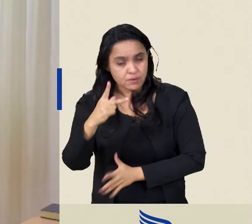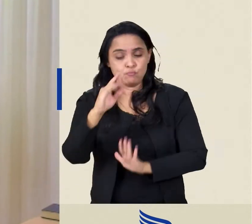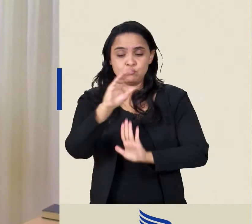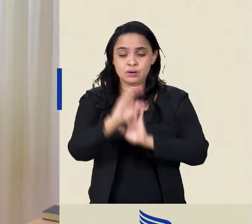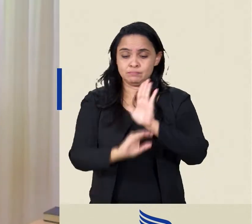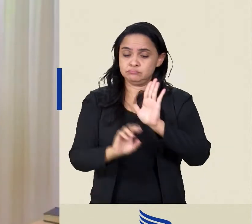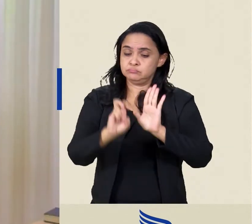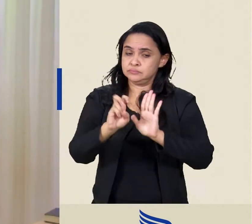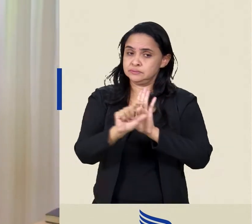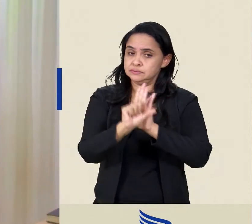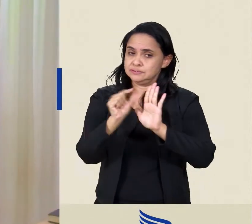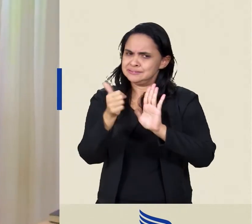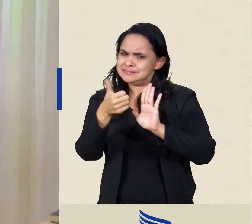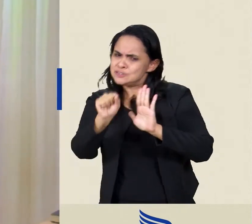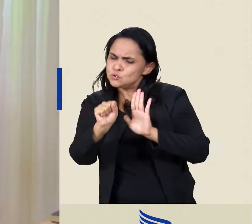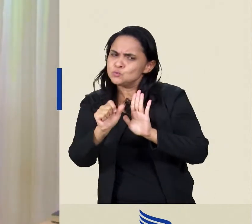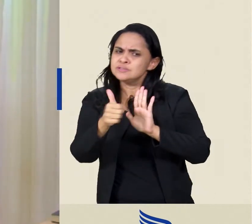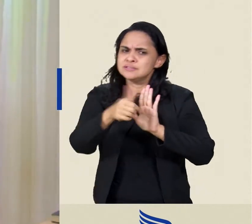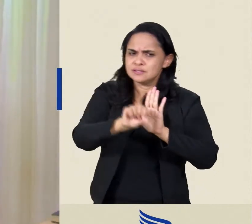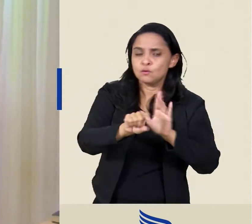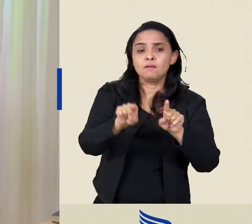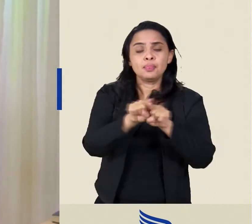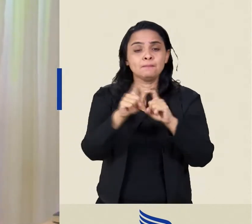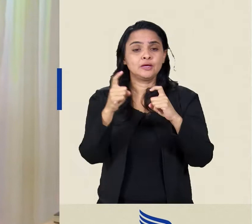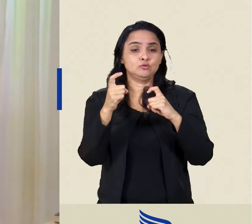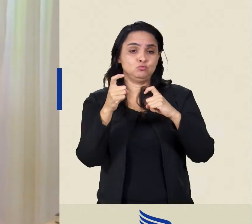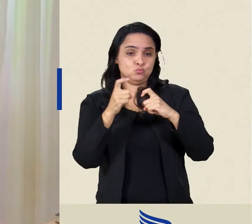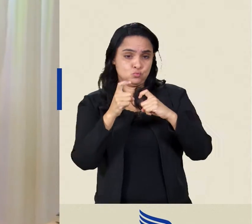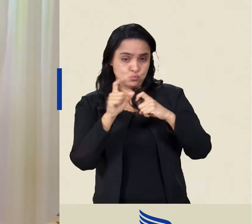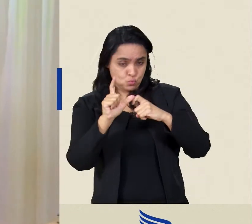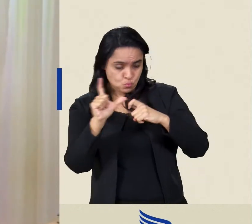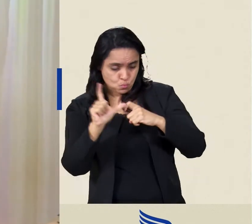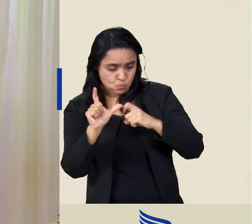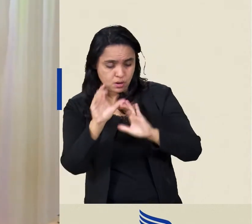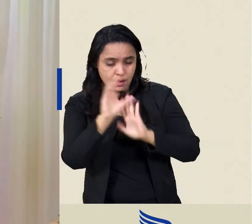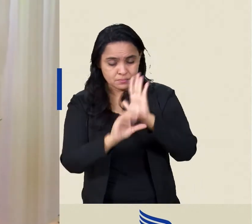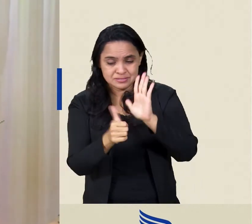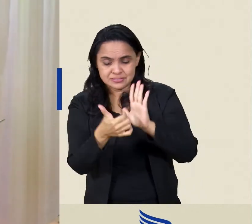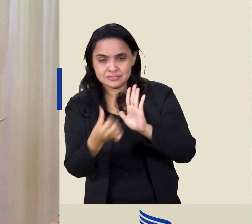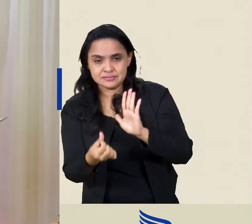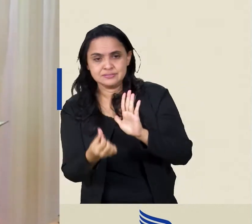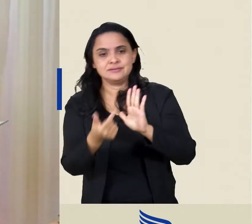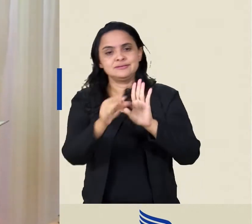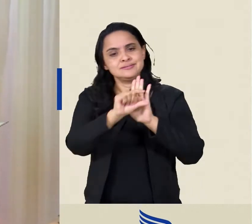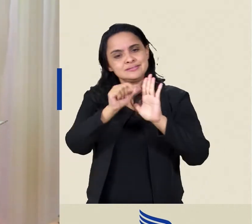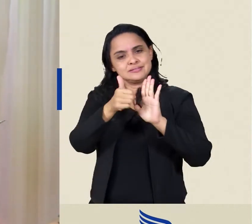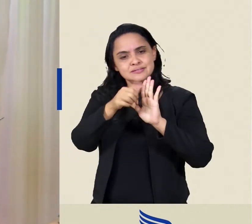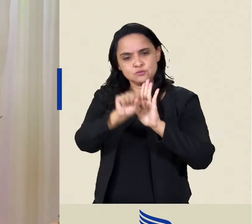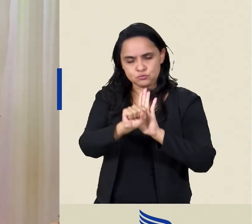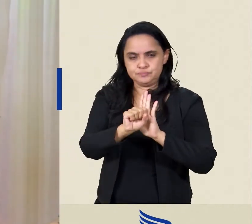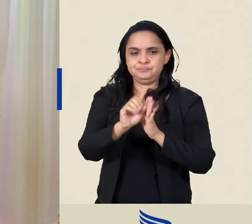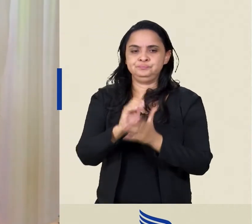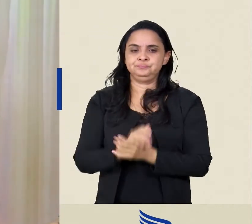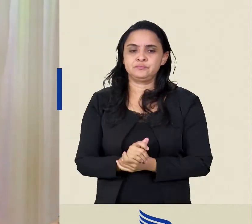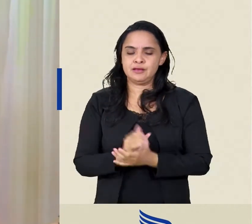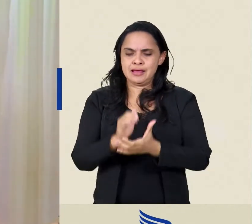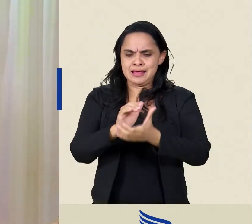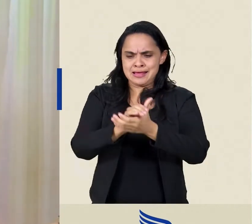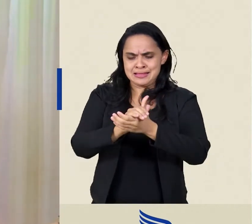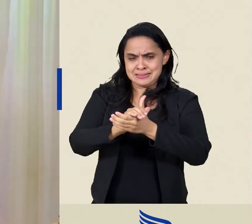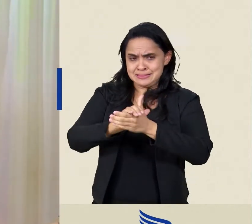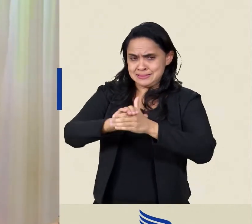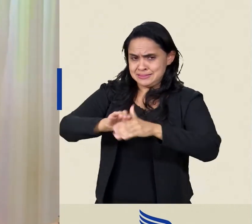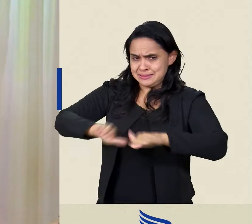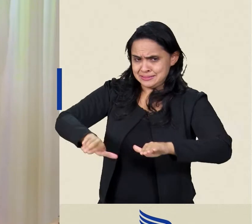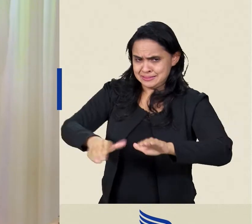19 e Lucas capítulo 16, versículo 18. Portanto, o divórcio não está em harmonia